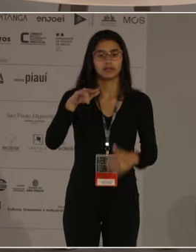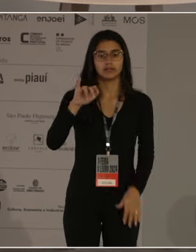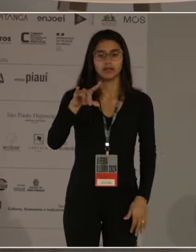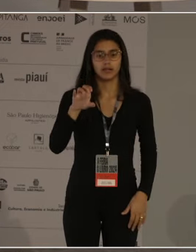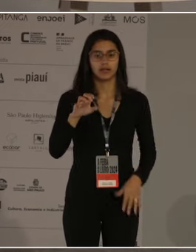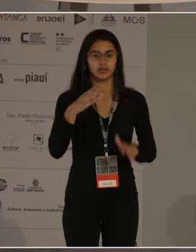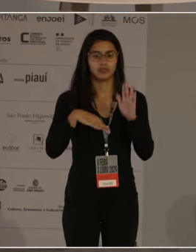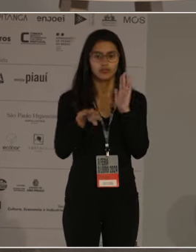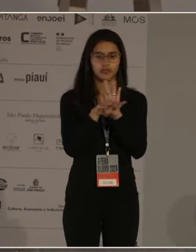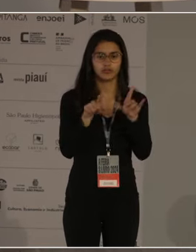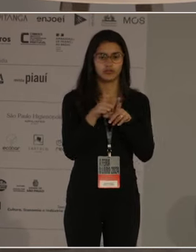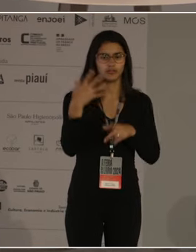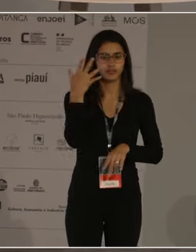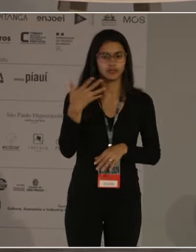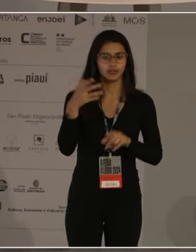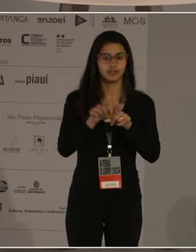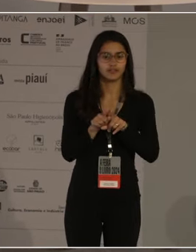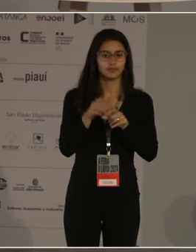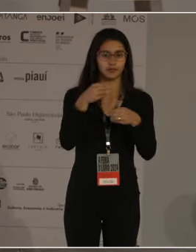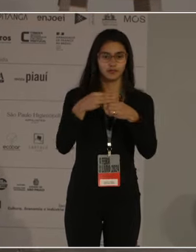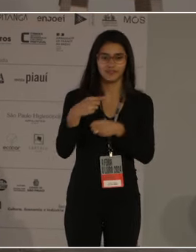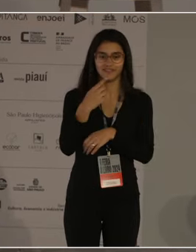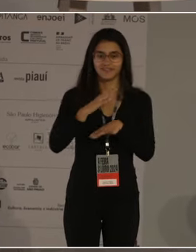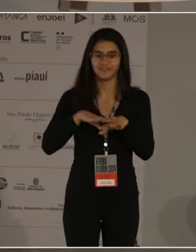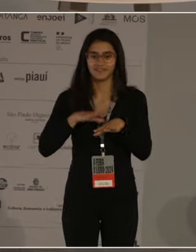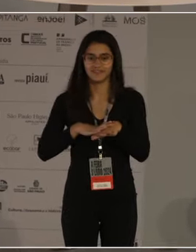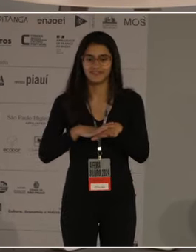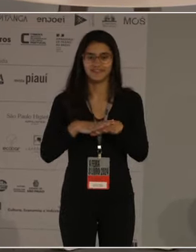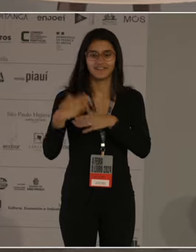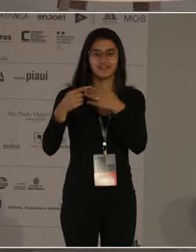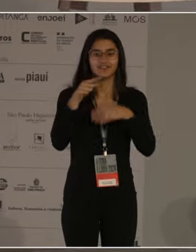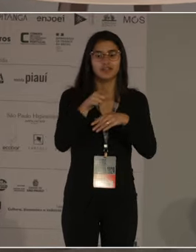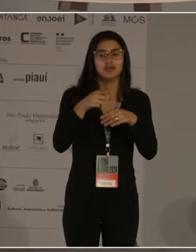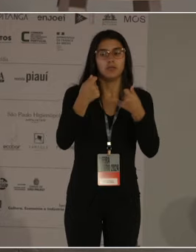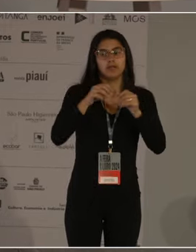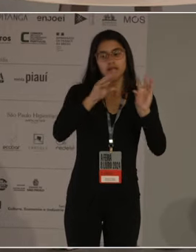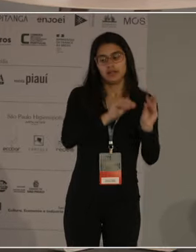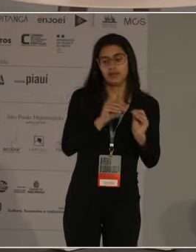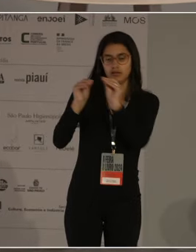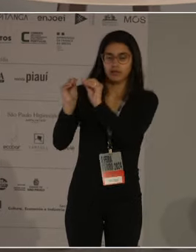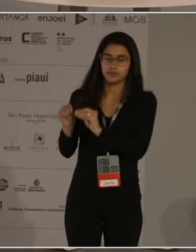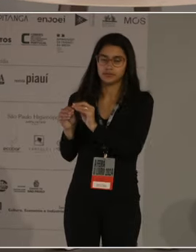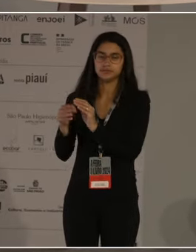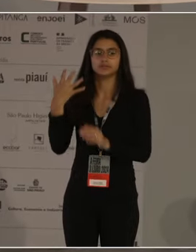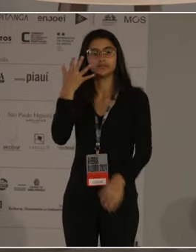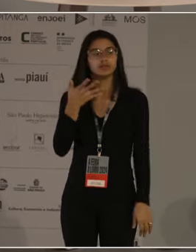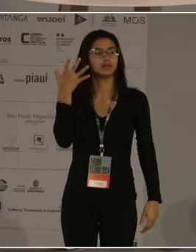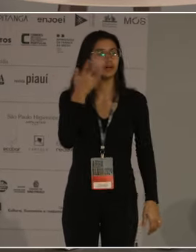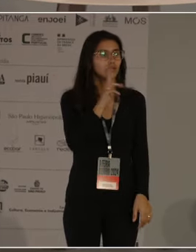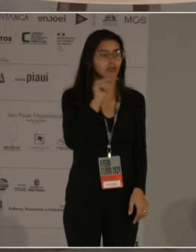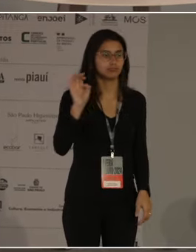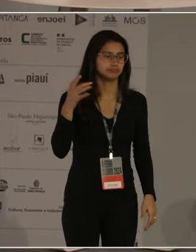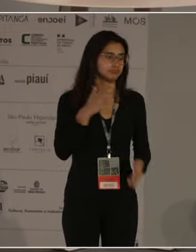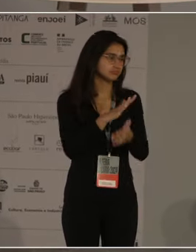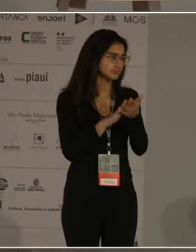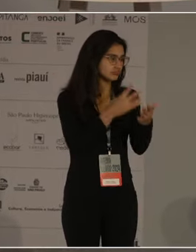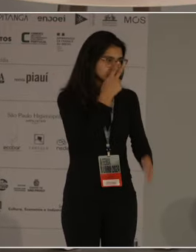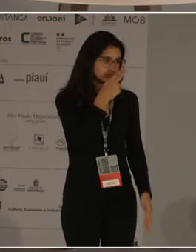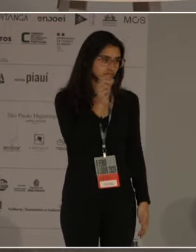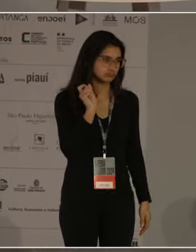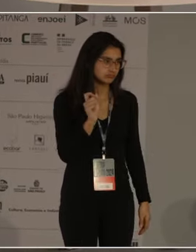chega, ela vai falando, ah, um momento a gente vai fazer esse parque, vocês vão ter que sair daqui. Ela falava, nunca acontecia nada, eles